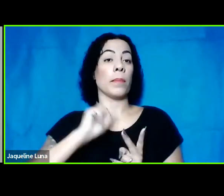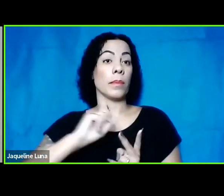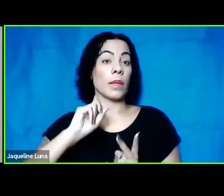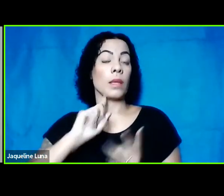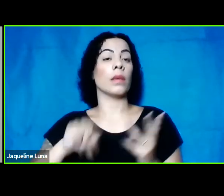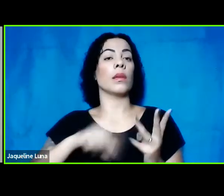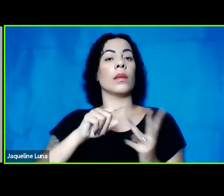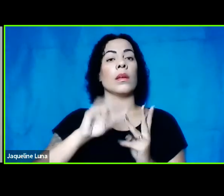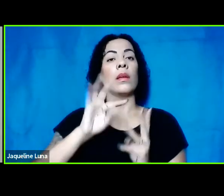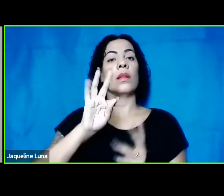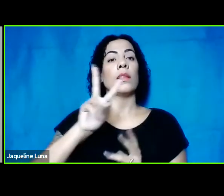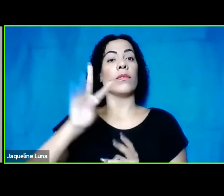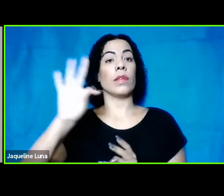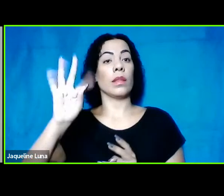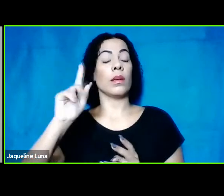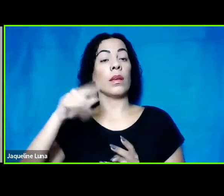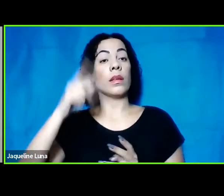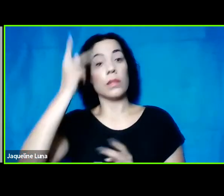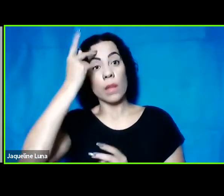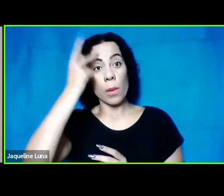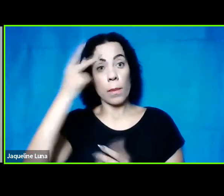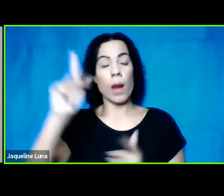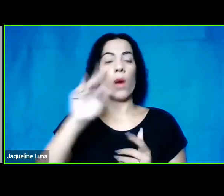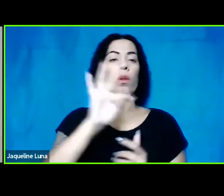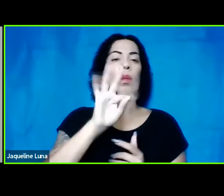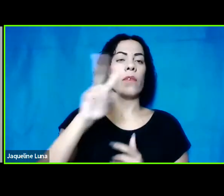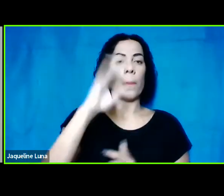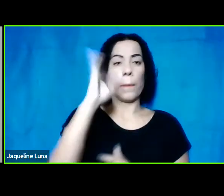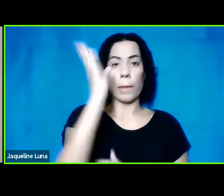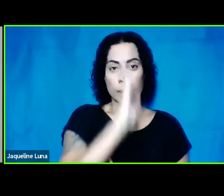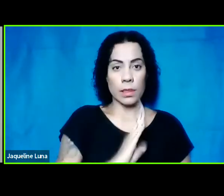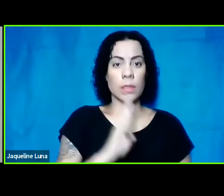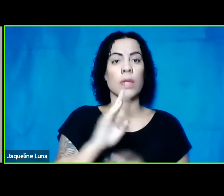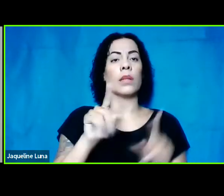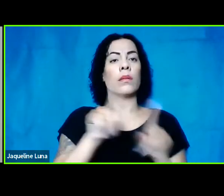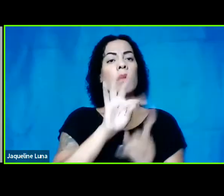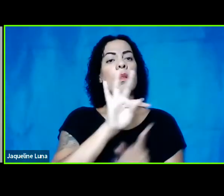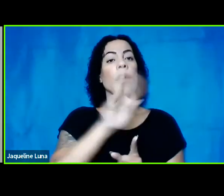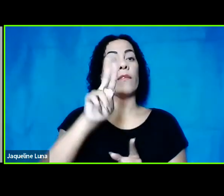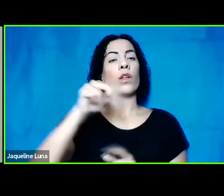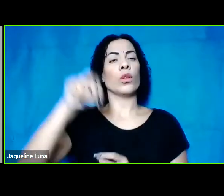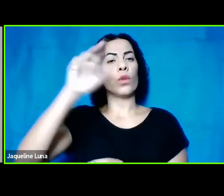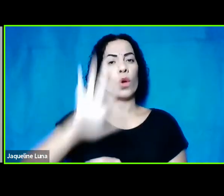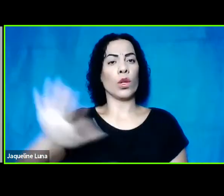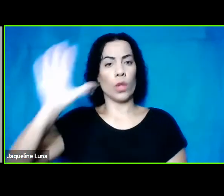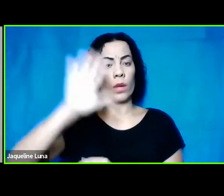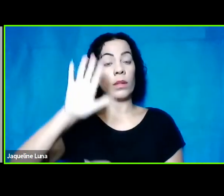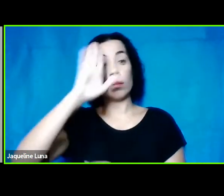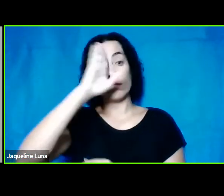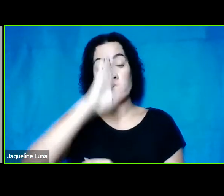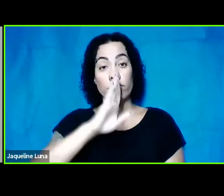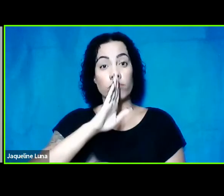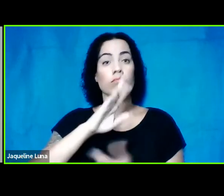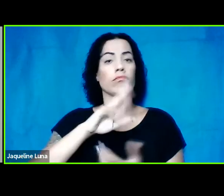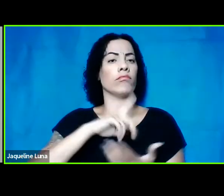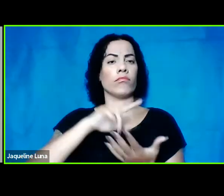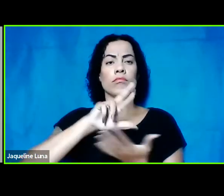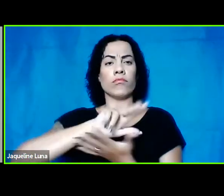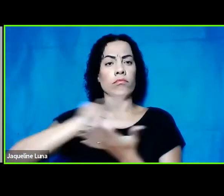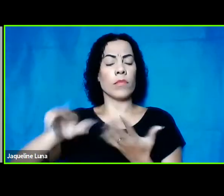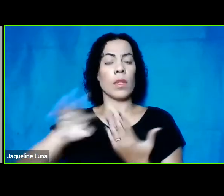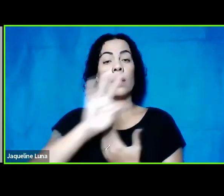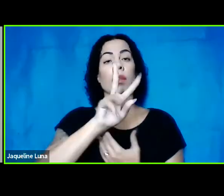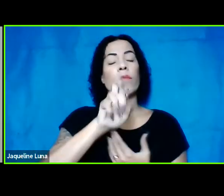TVT de São Paulo, a TV Brasil, as TVs do Nordeste públicas como um todo, TVE do